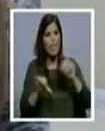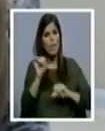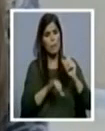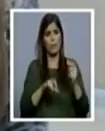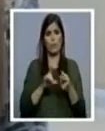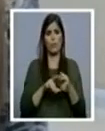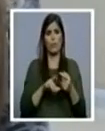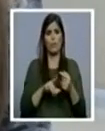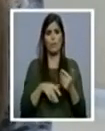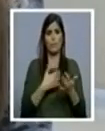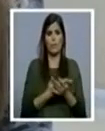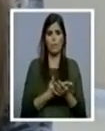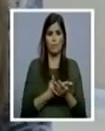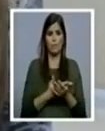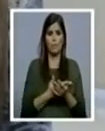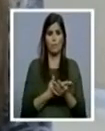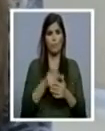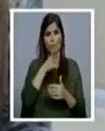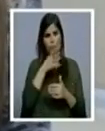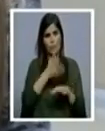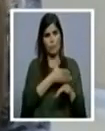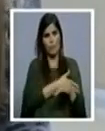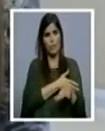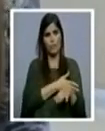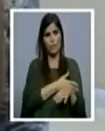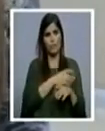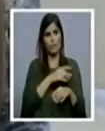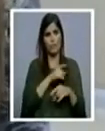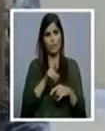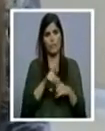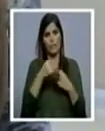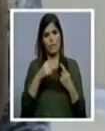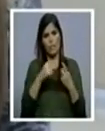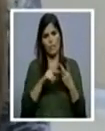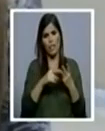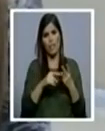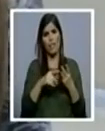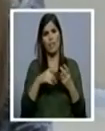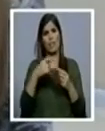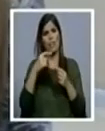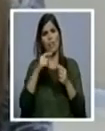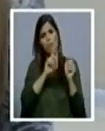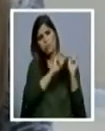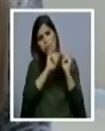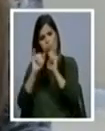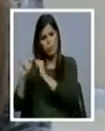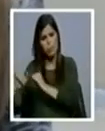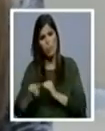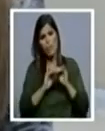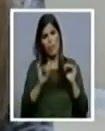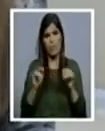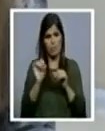produtos químicos que faziam, como foi referido anteriormente, precipitação, coprecipitação, coagulação destes